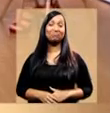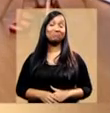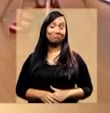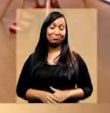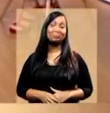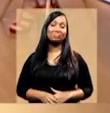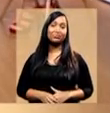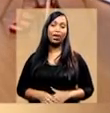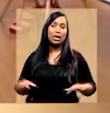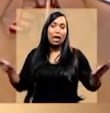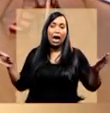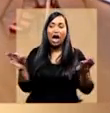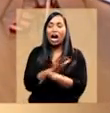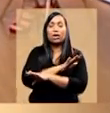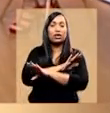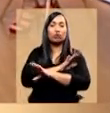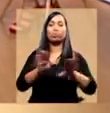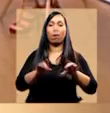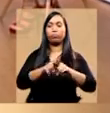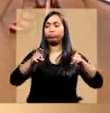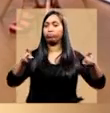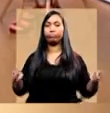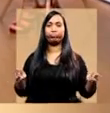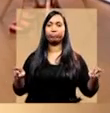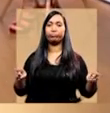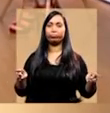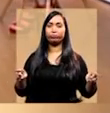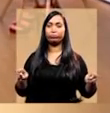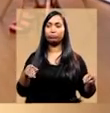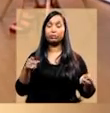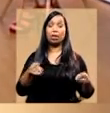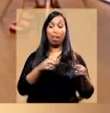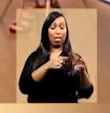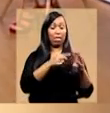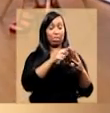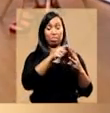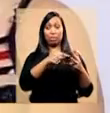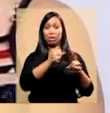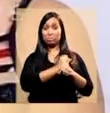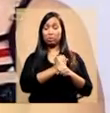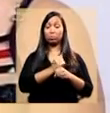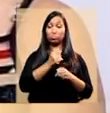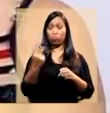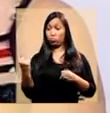de falar. E acabar com aquela relação doentia. Né?